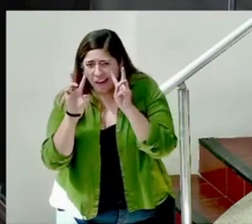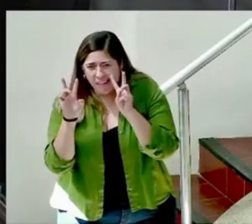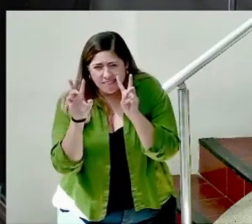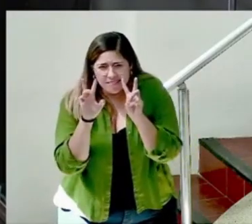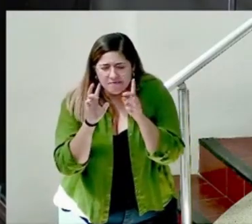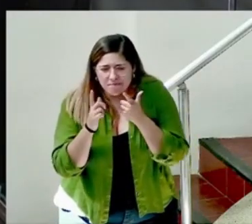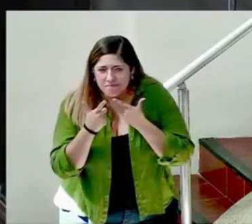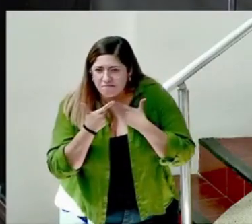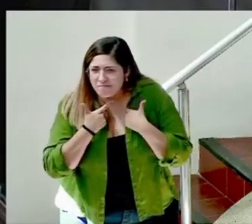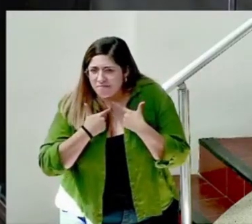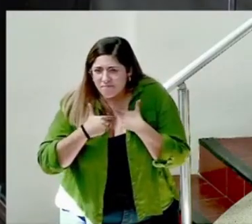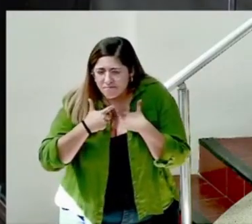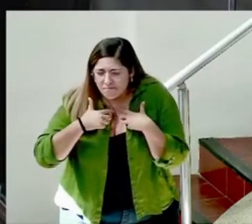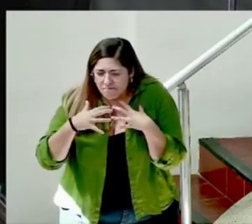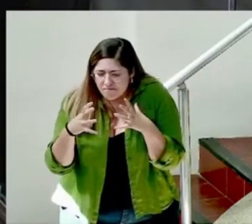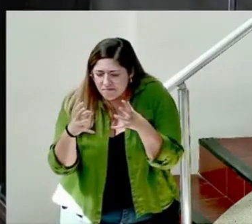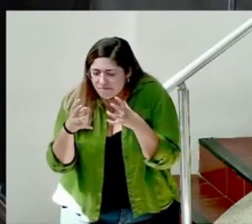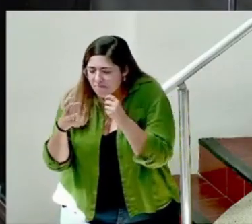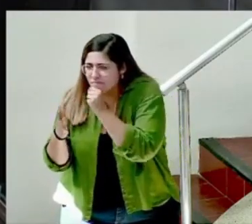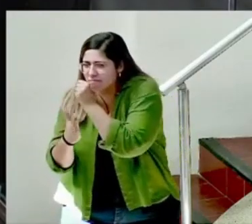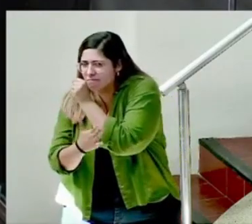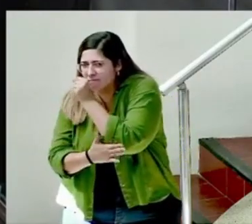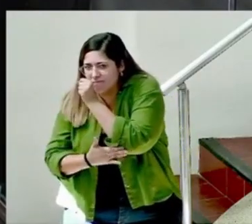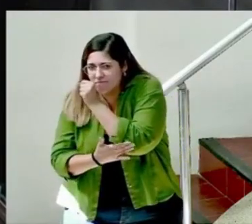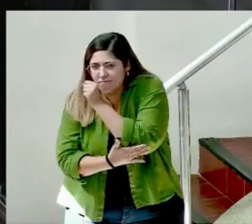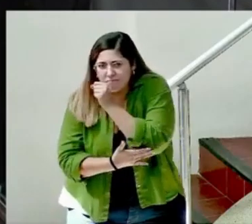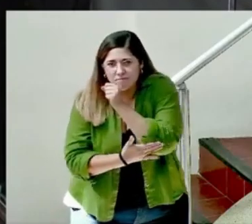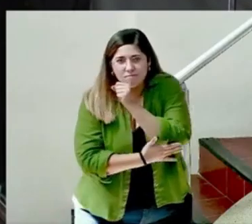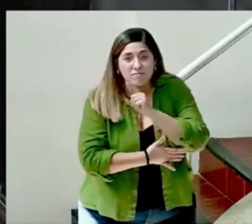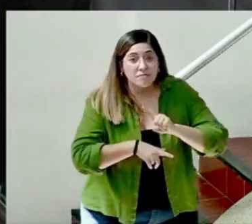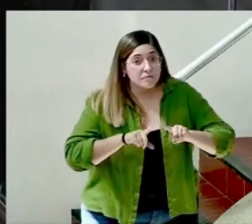ambicioso ou invejoso. Mas